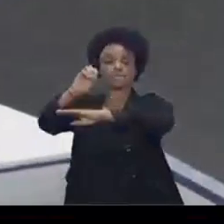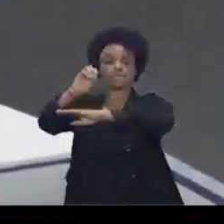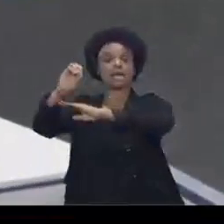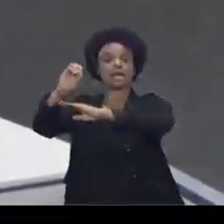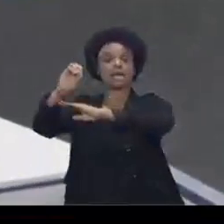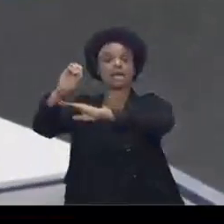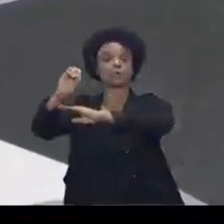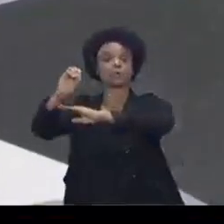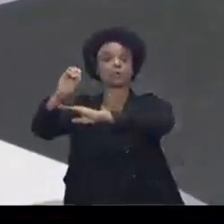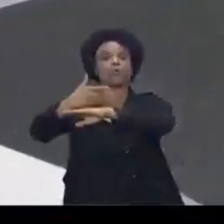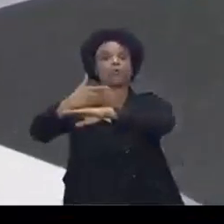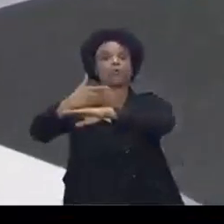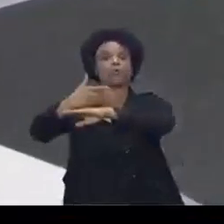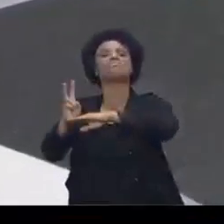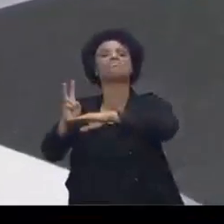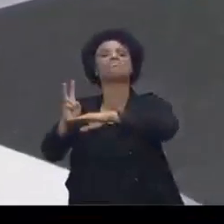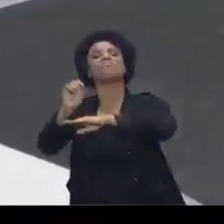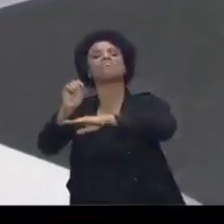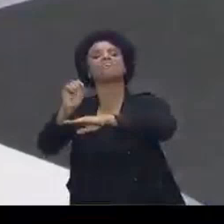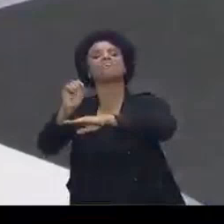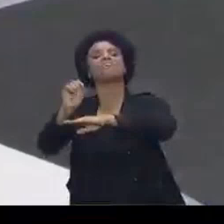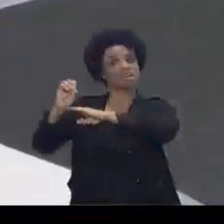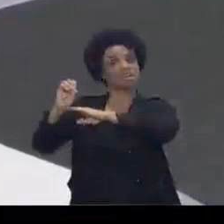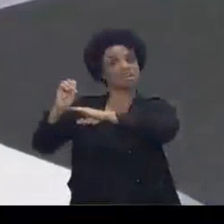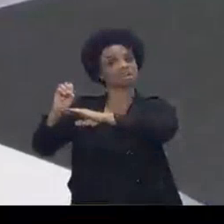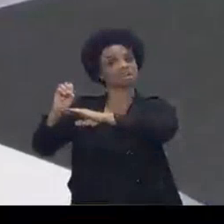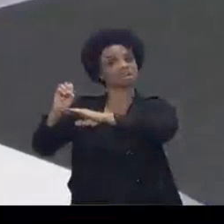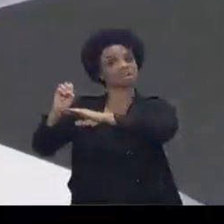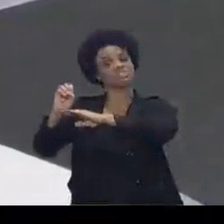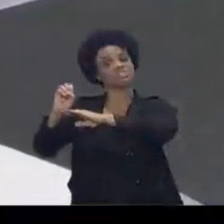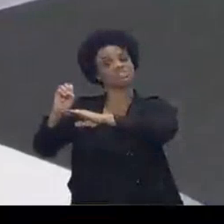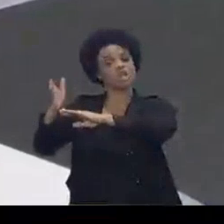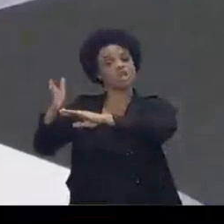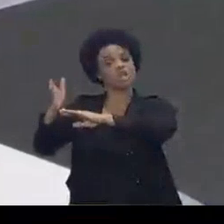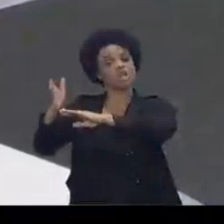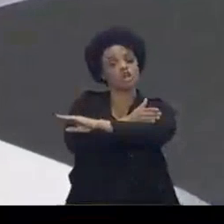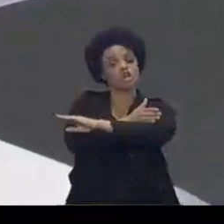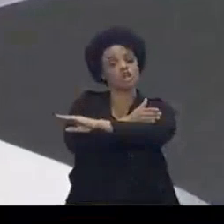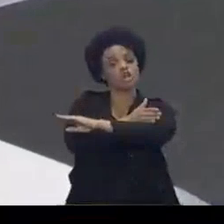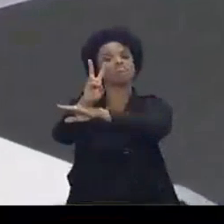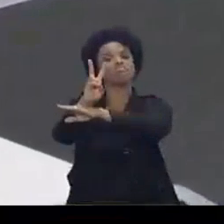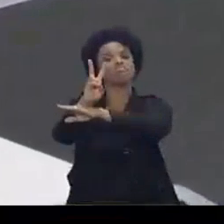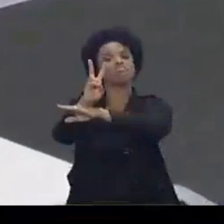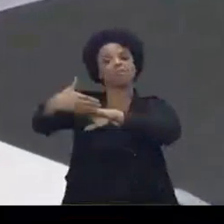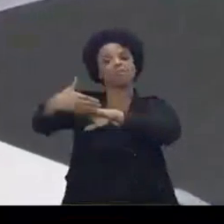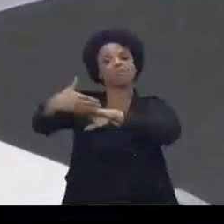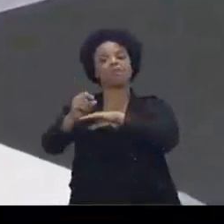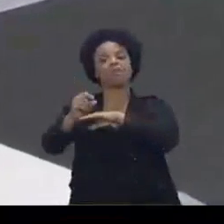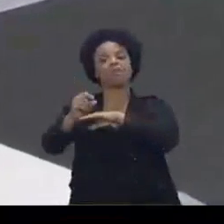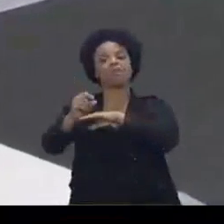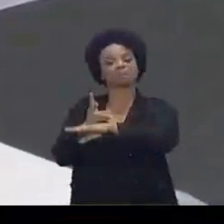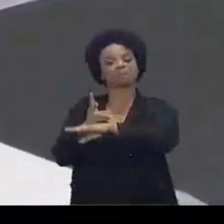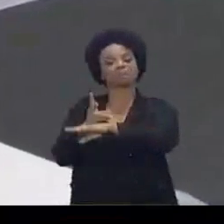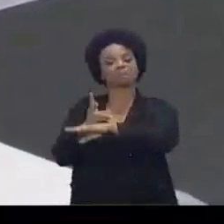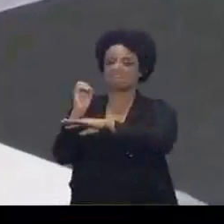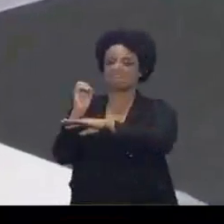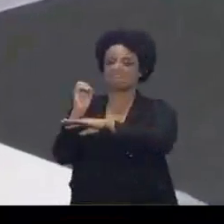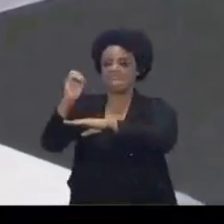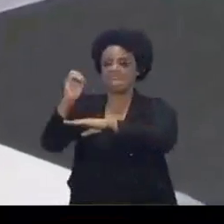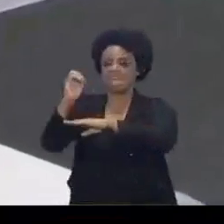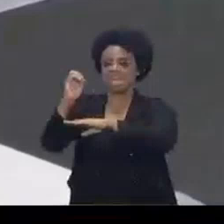valor dela? É zero, né? E a velocidade inicial? Velocidade inicial também é zero, ou seja, daquela